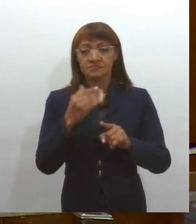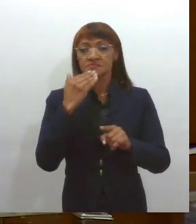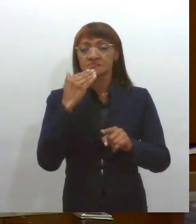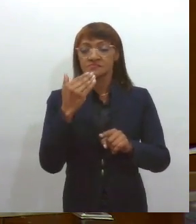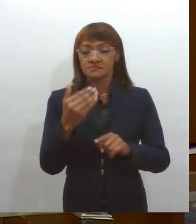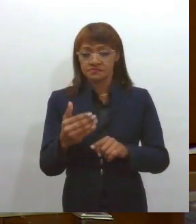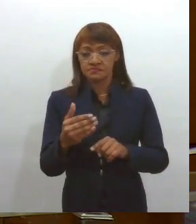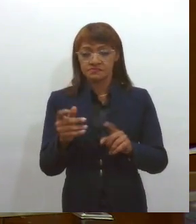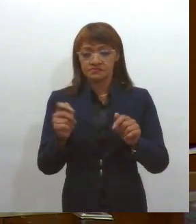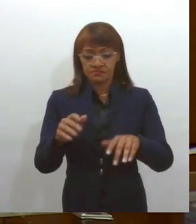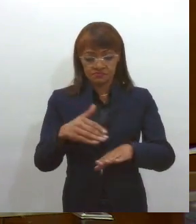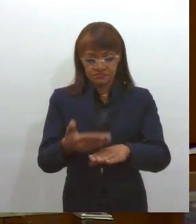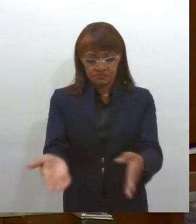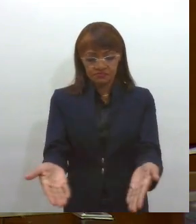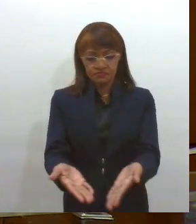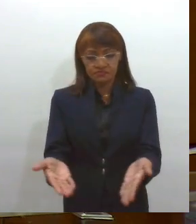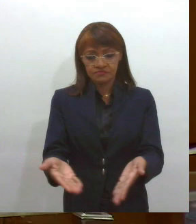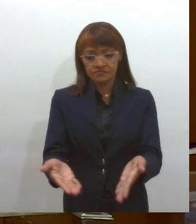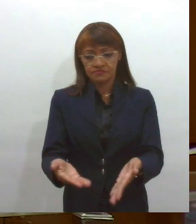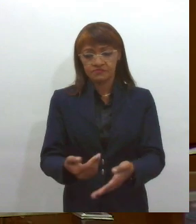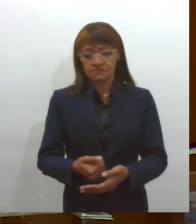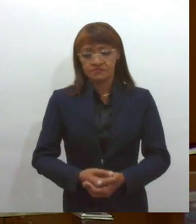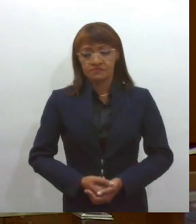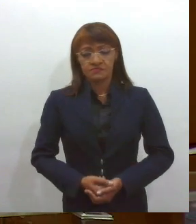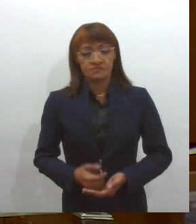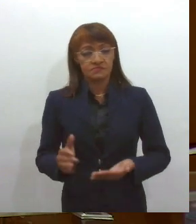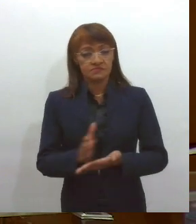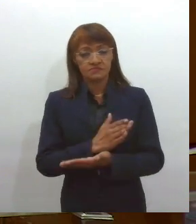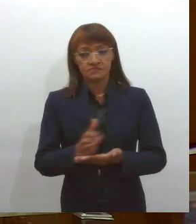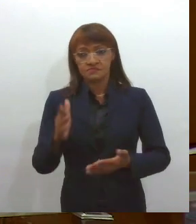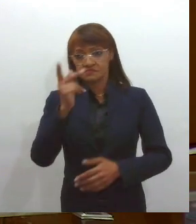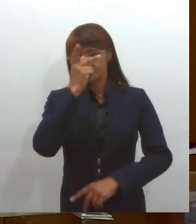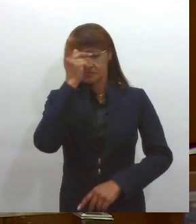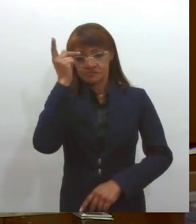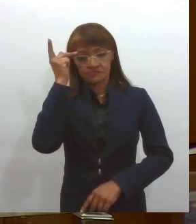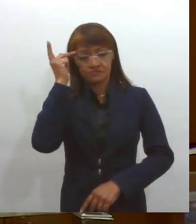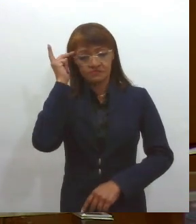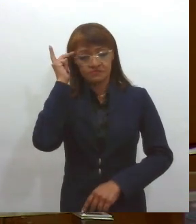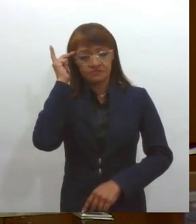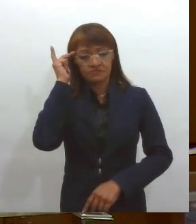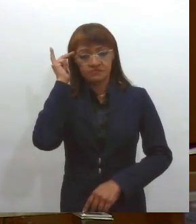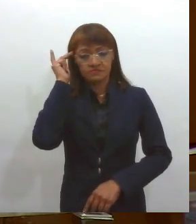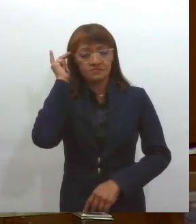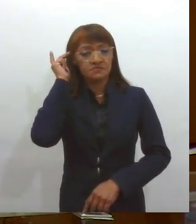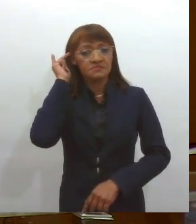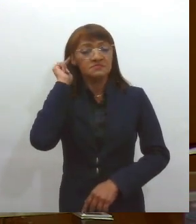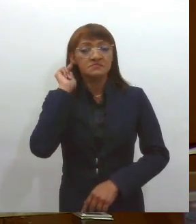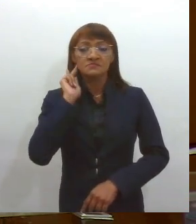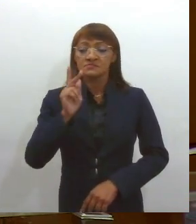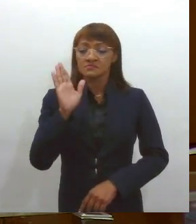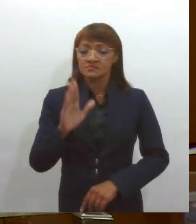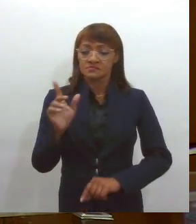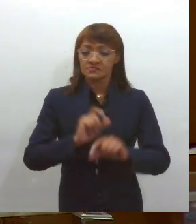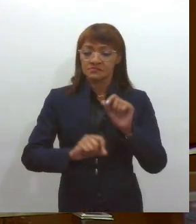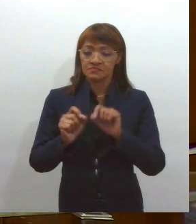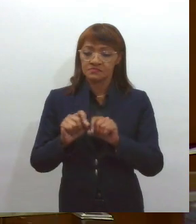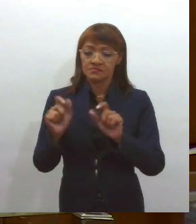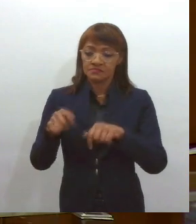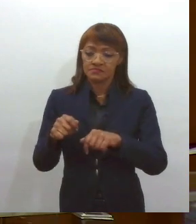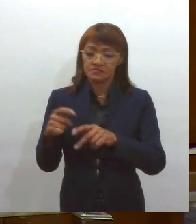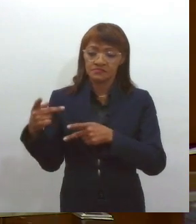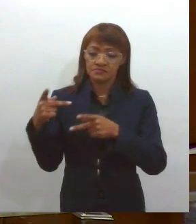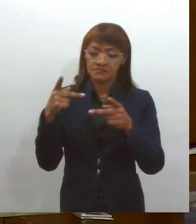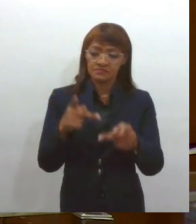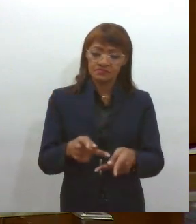algumas pessoas do Dr alguns SOS Dr possam ir visitar a ponte e dar alguma resposta né pra população Obrigado